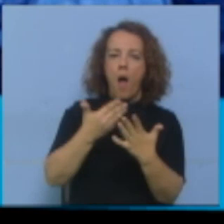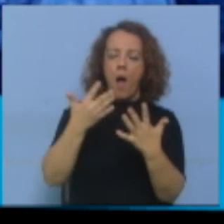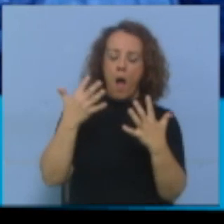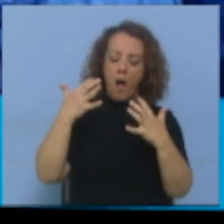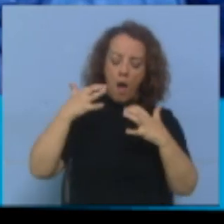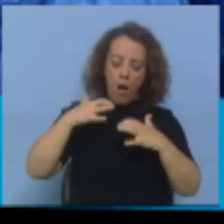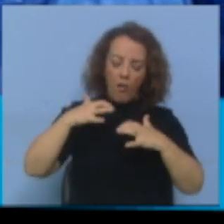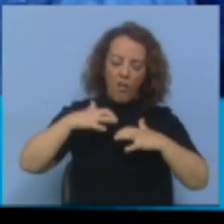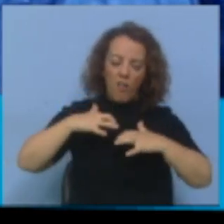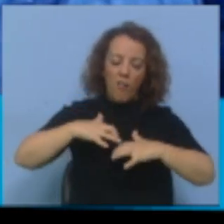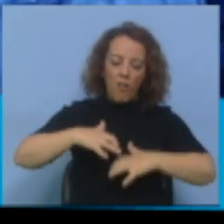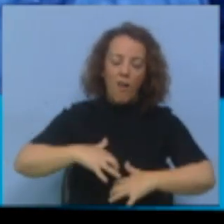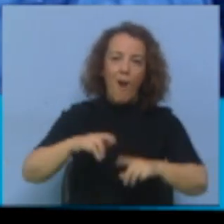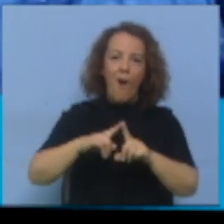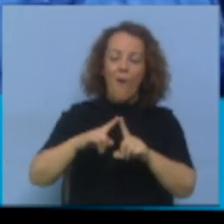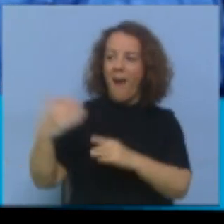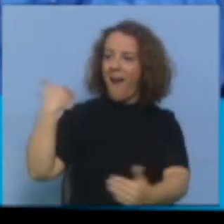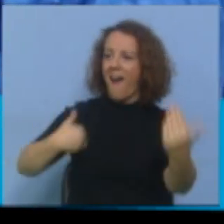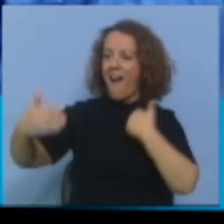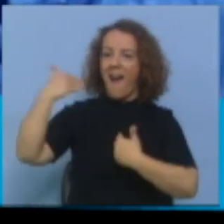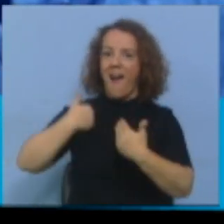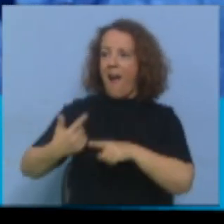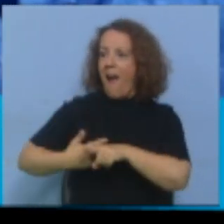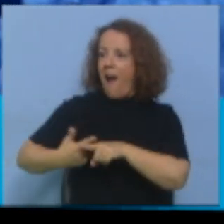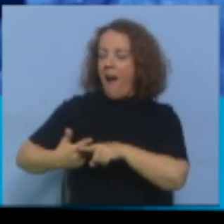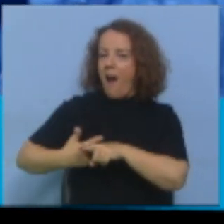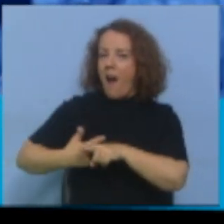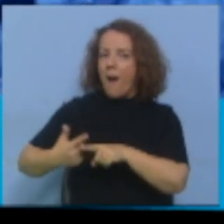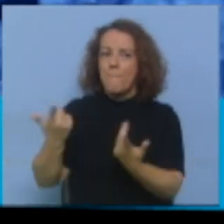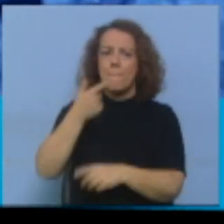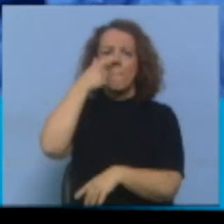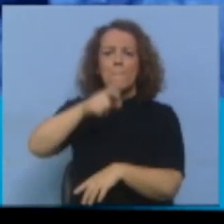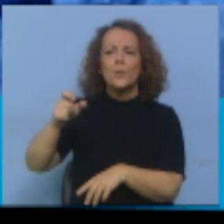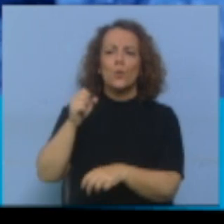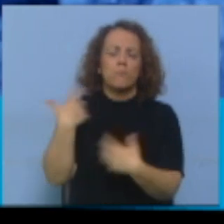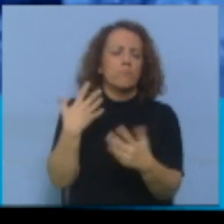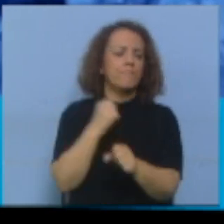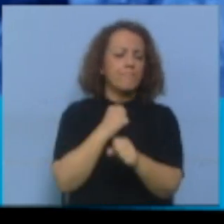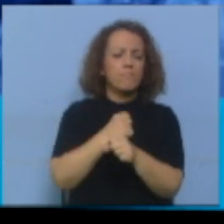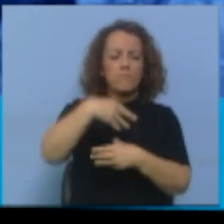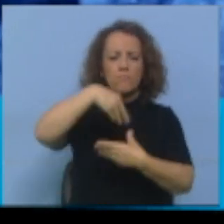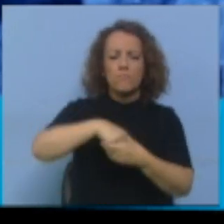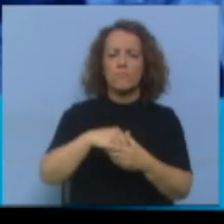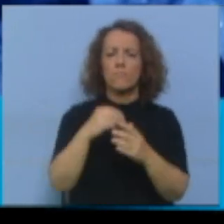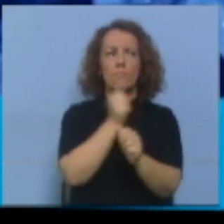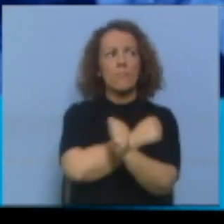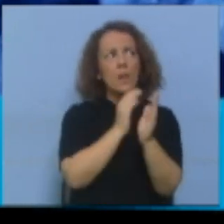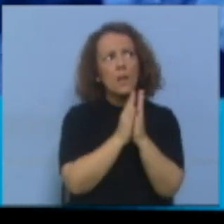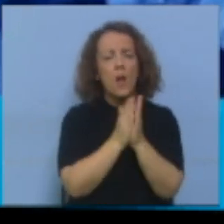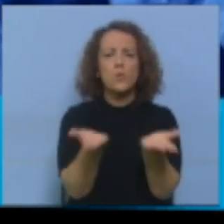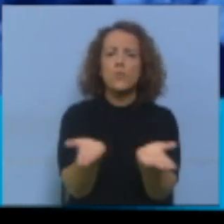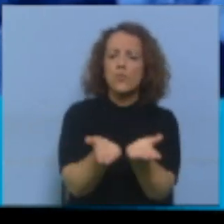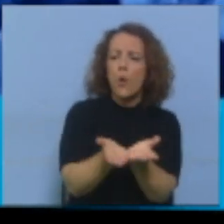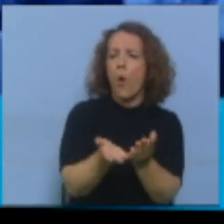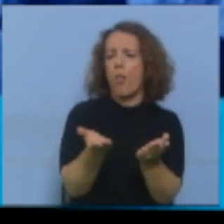estímulo das solicitações diárias, como pessoas que trabalhavam num colégio, numa paróquia, num externato.